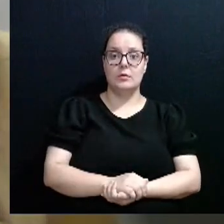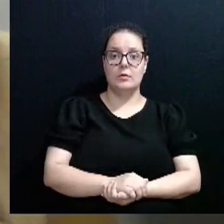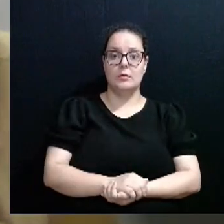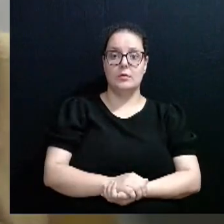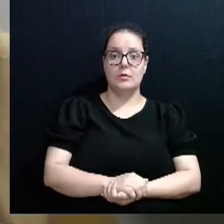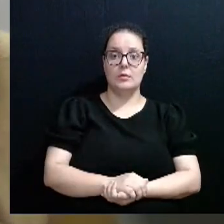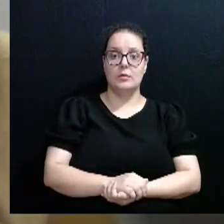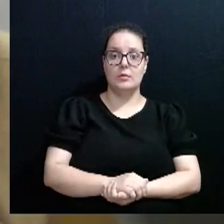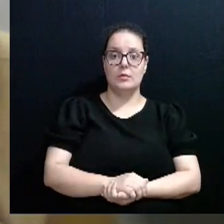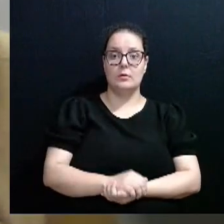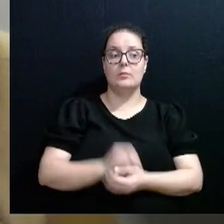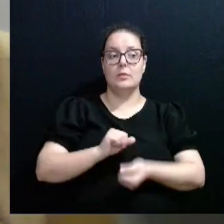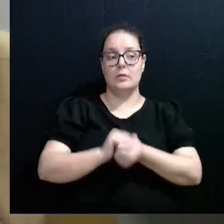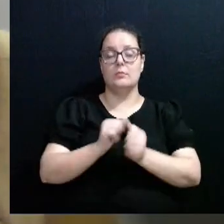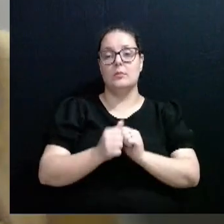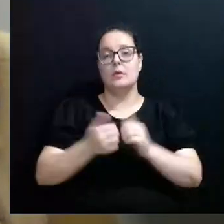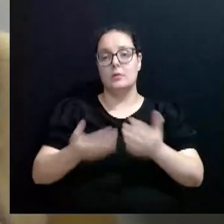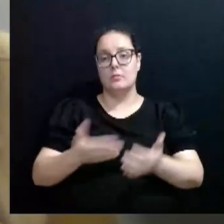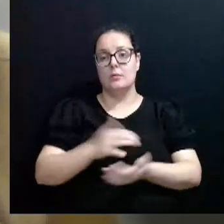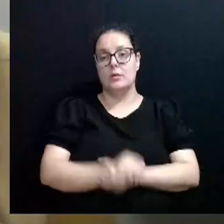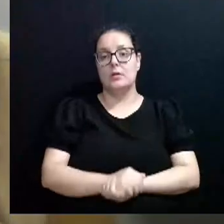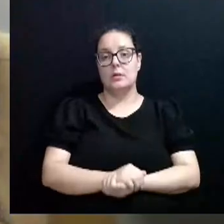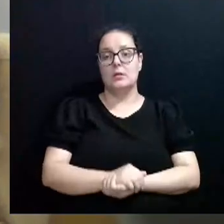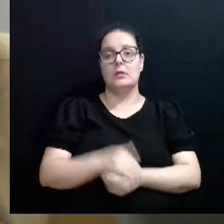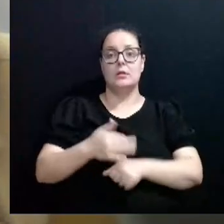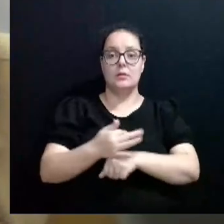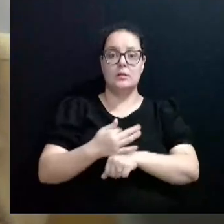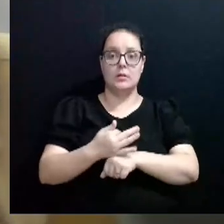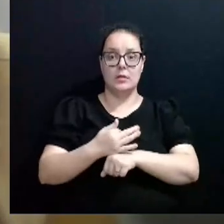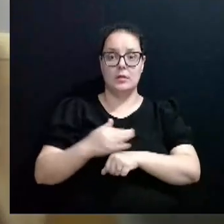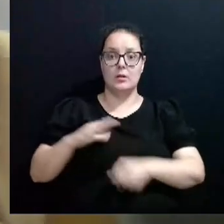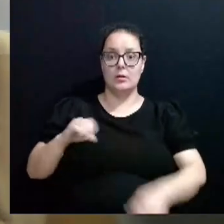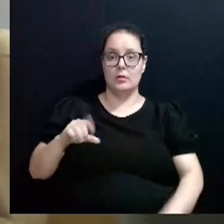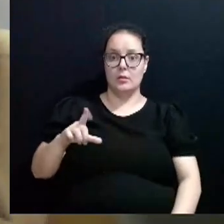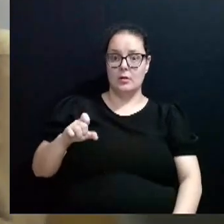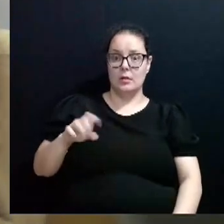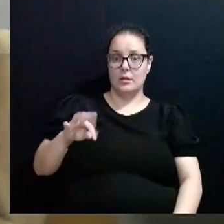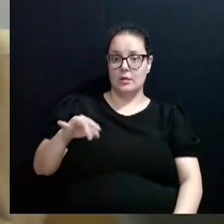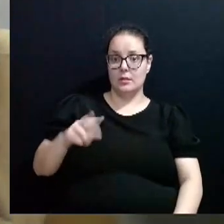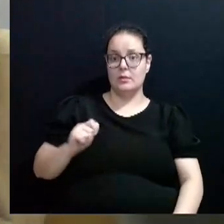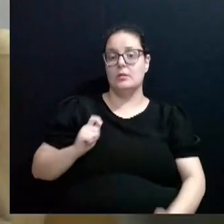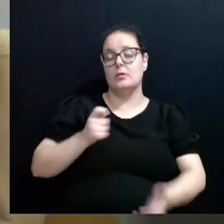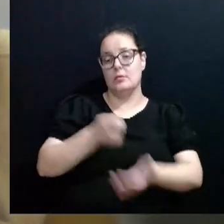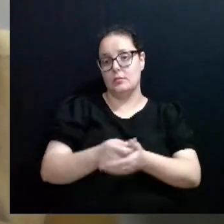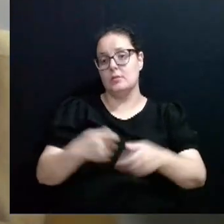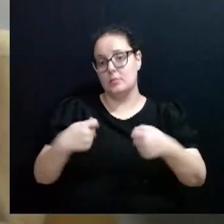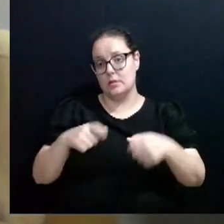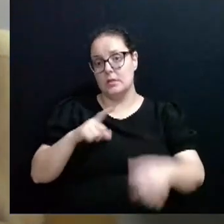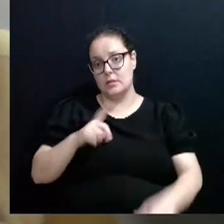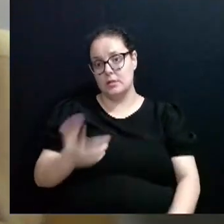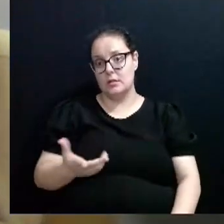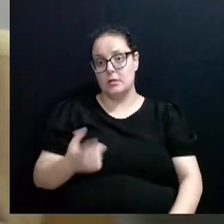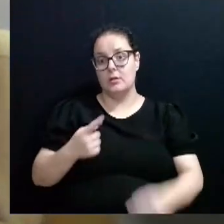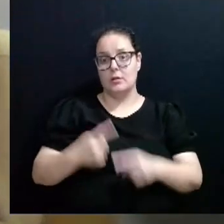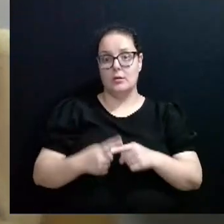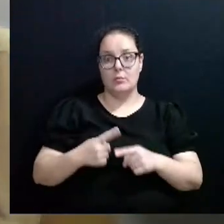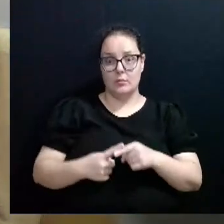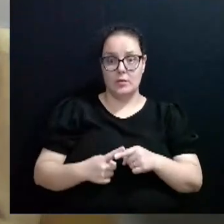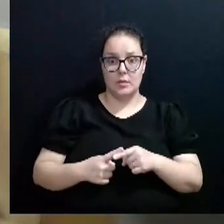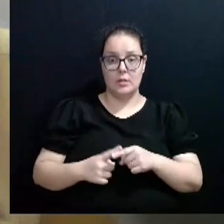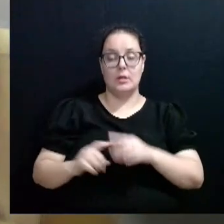enquadrar nas férias coletivas e tem que haver o pagamento, né? Porque pode ser que a empresa de má